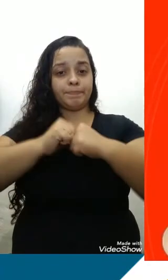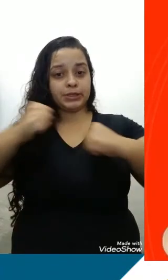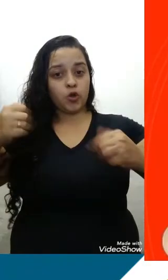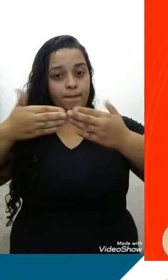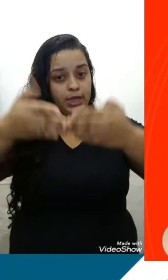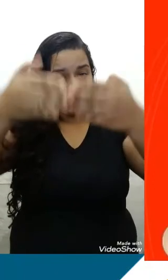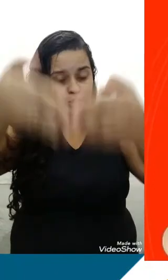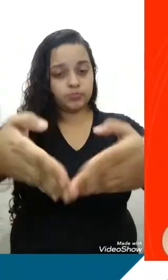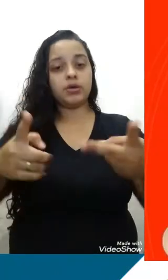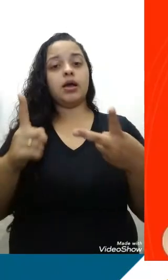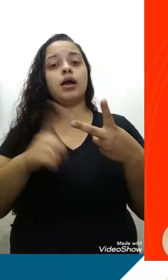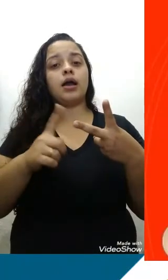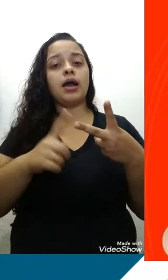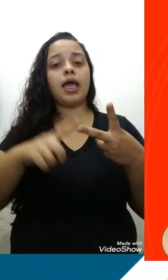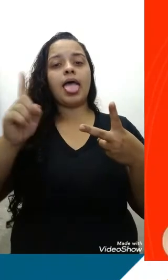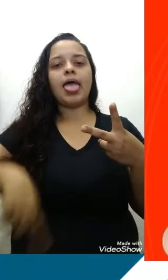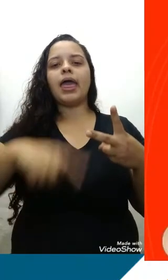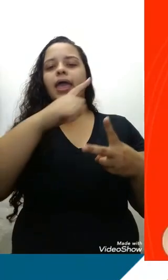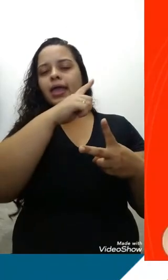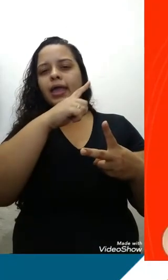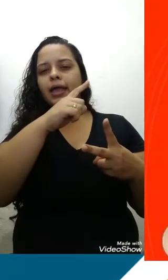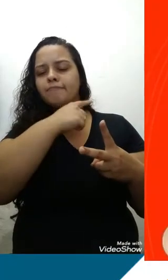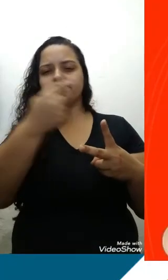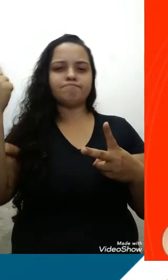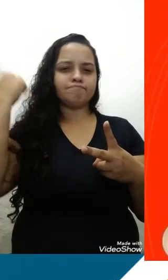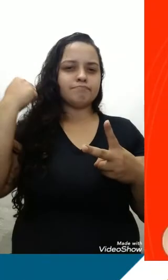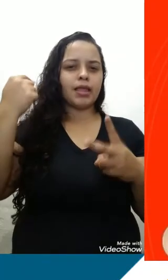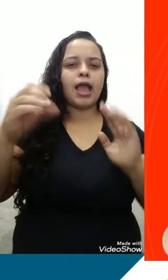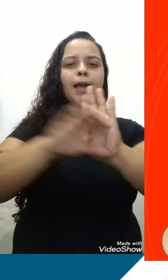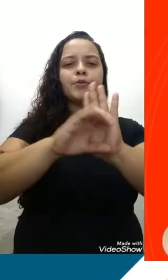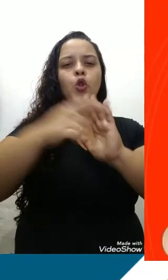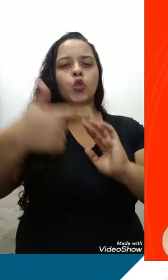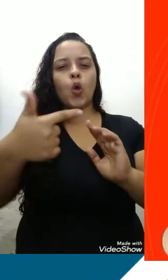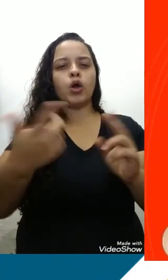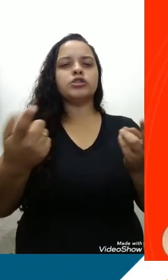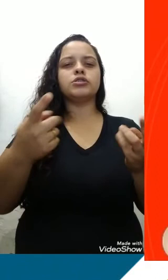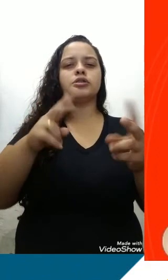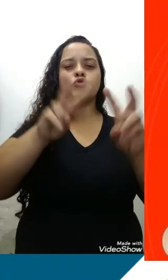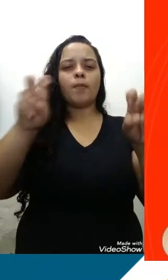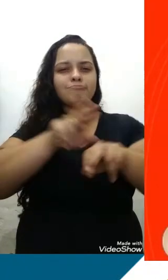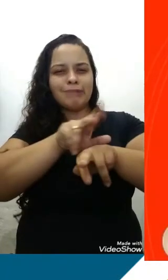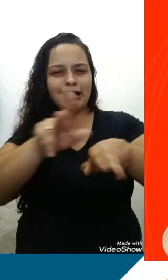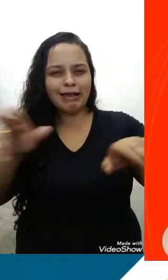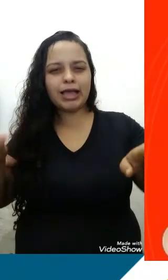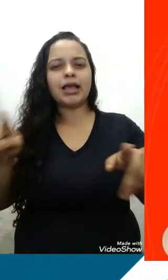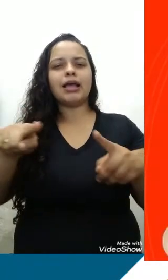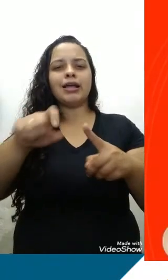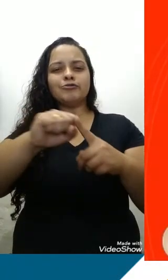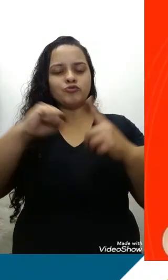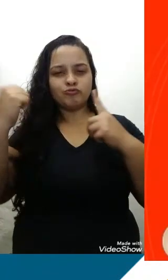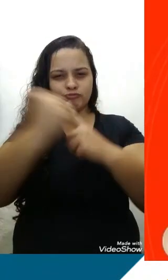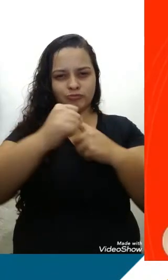aquilo que dizia a vocês quando falávamos do capítulo 2. A diversidade que existia no território e que